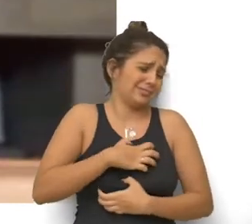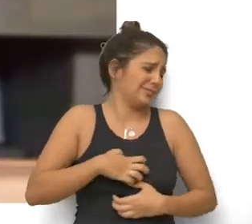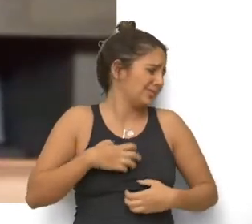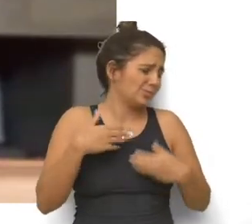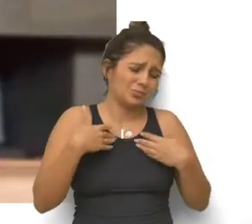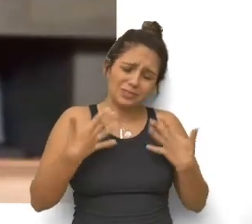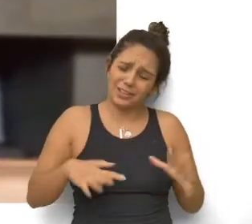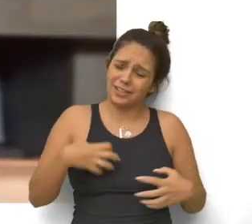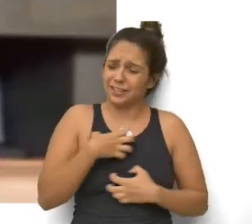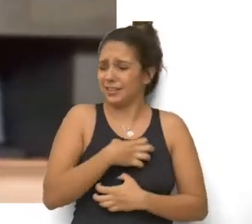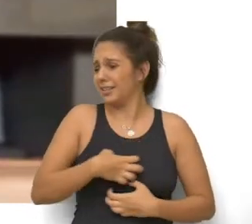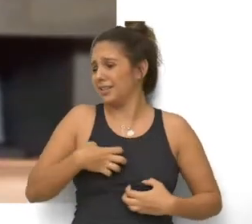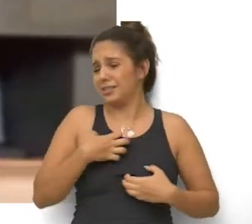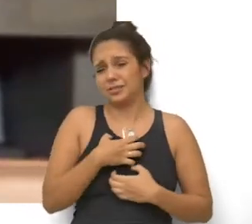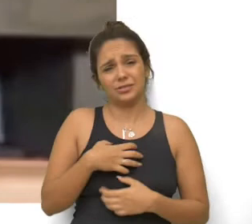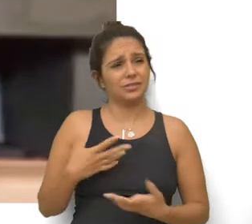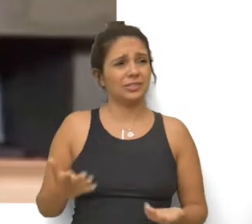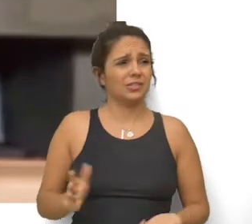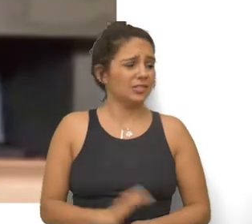deprime.